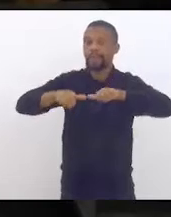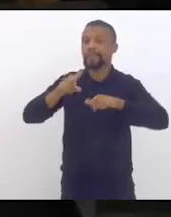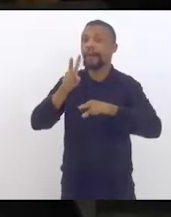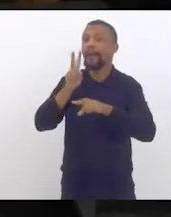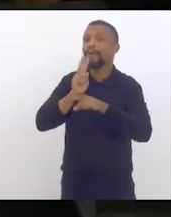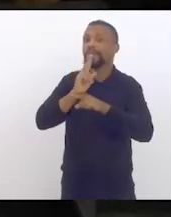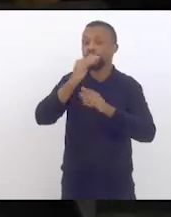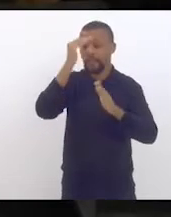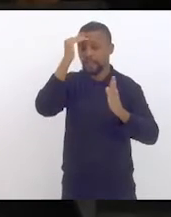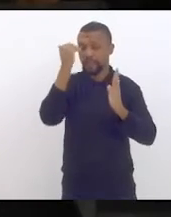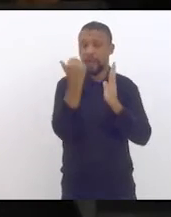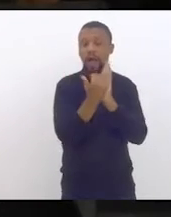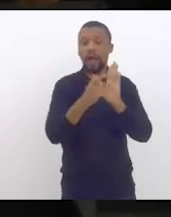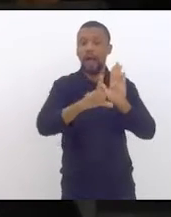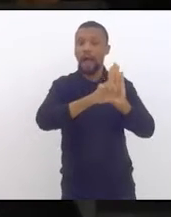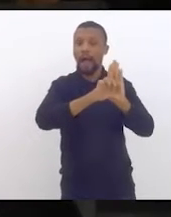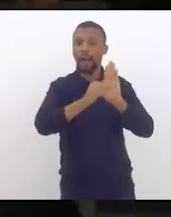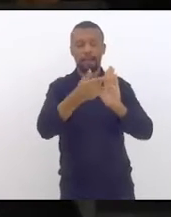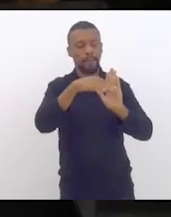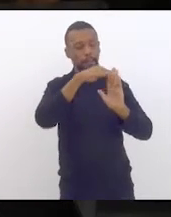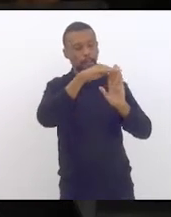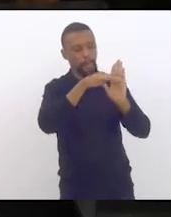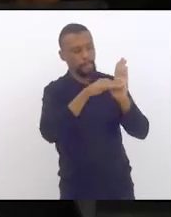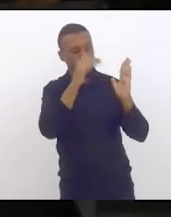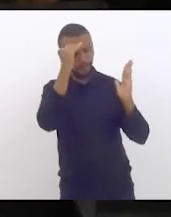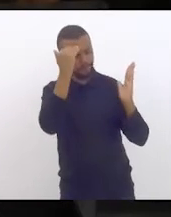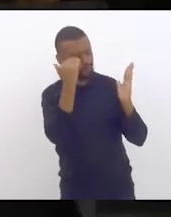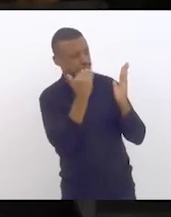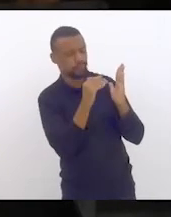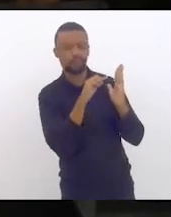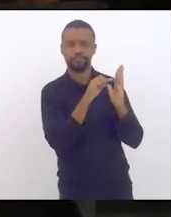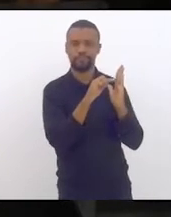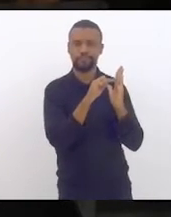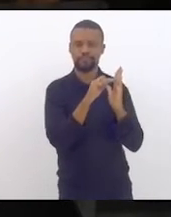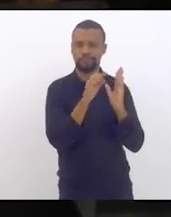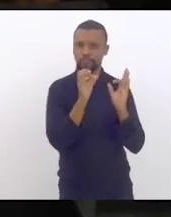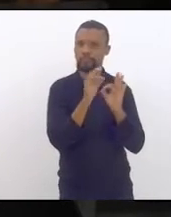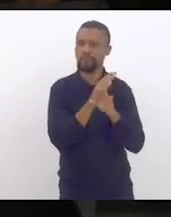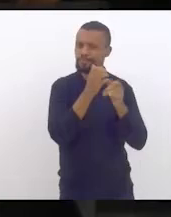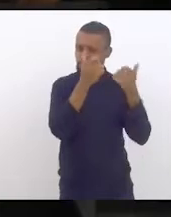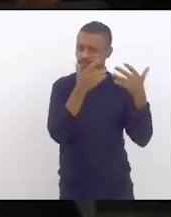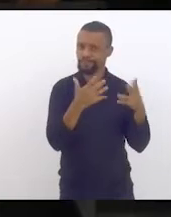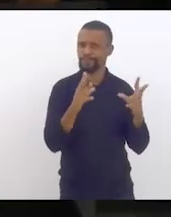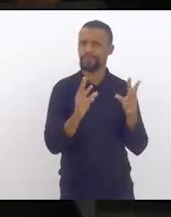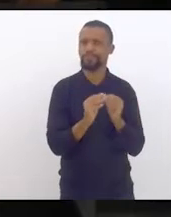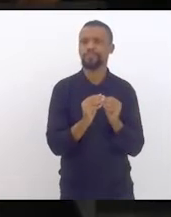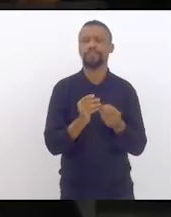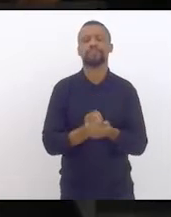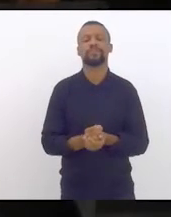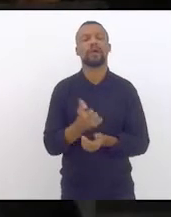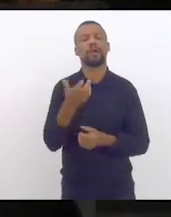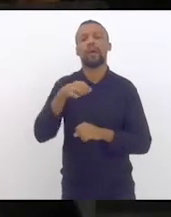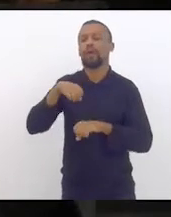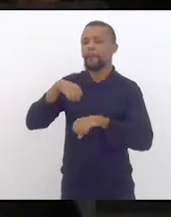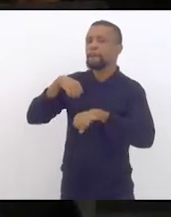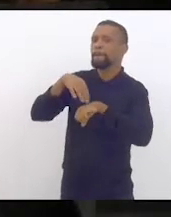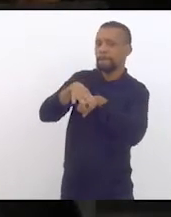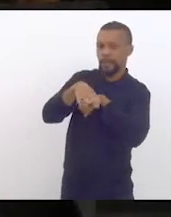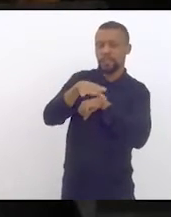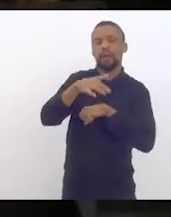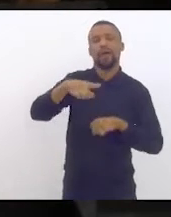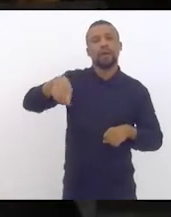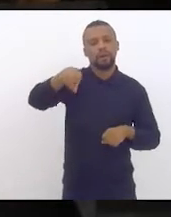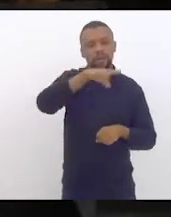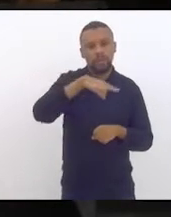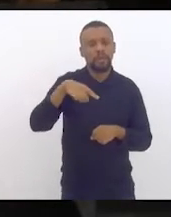lei de tuia senhora presidente e eu queria informar a